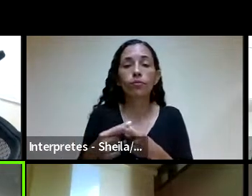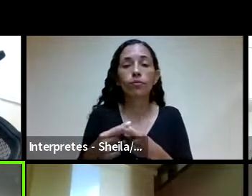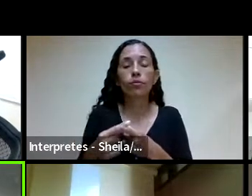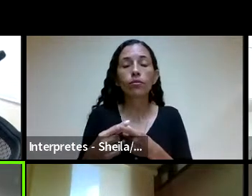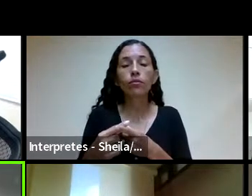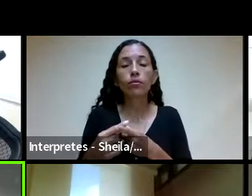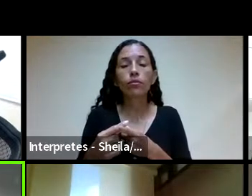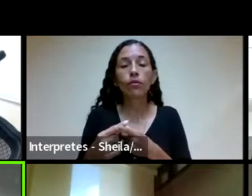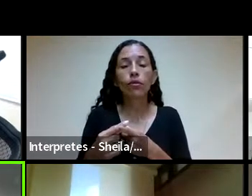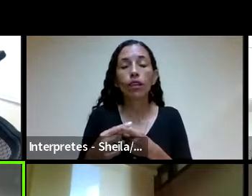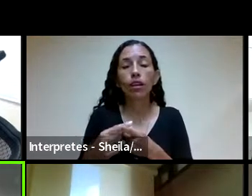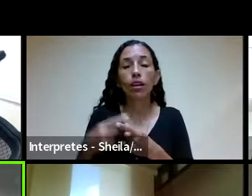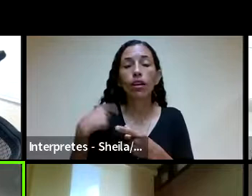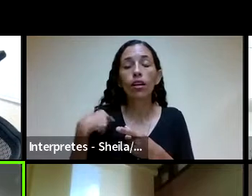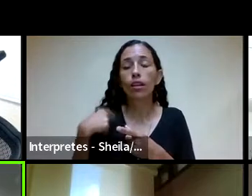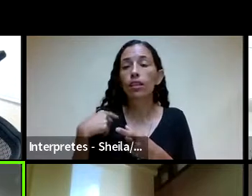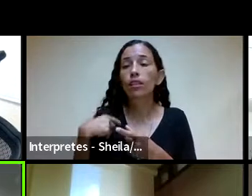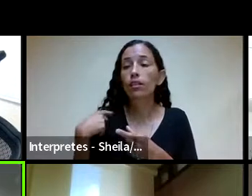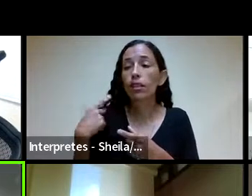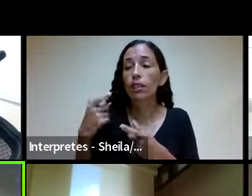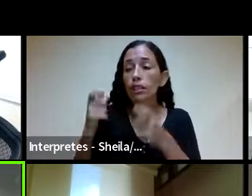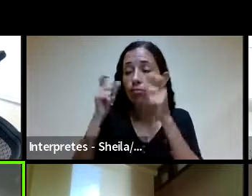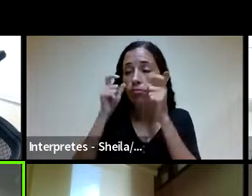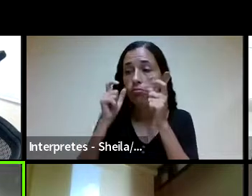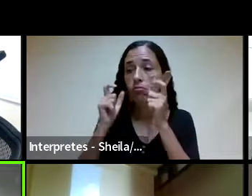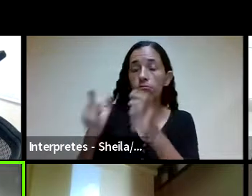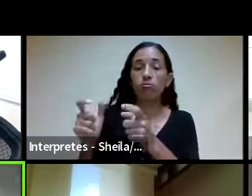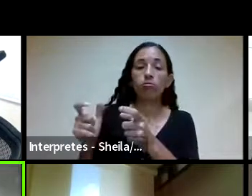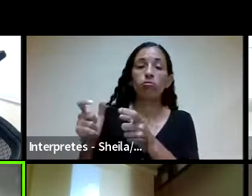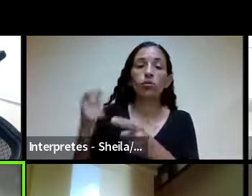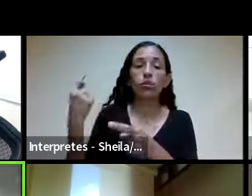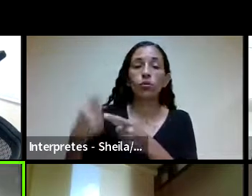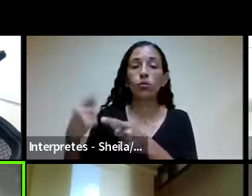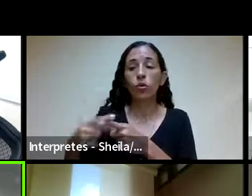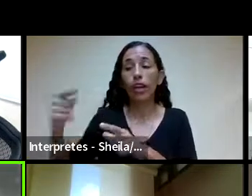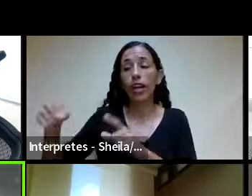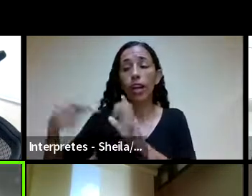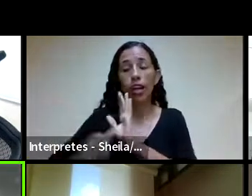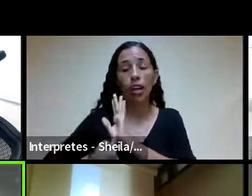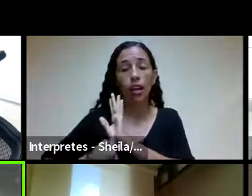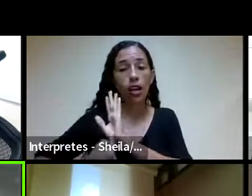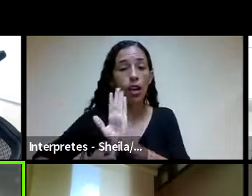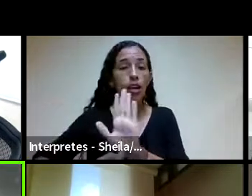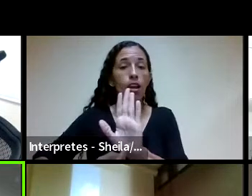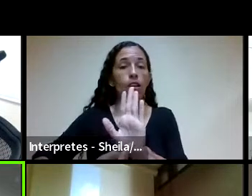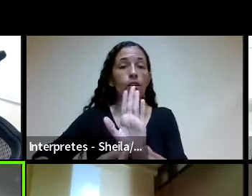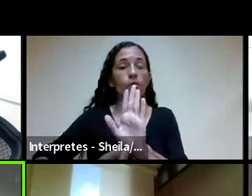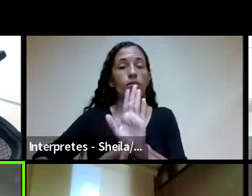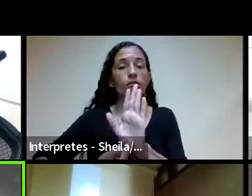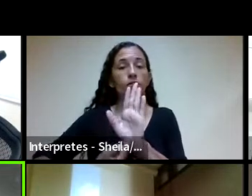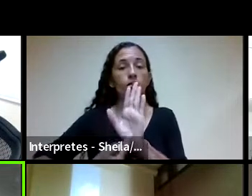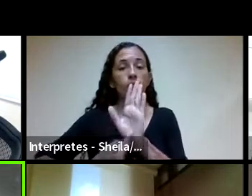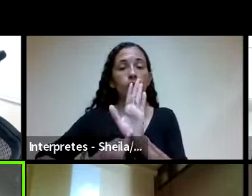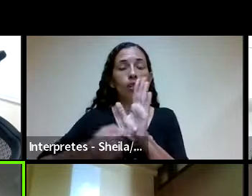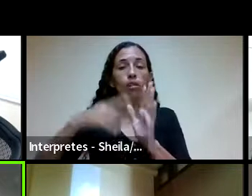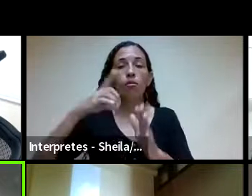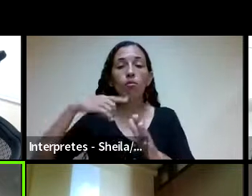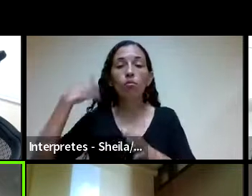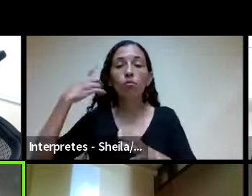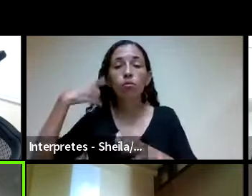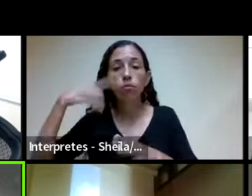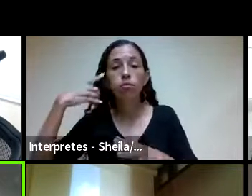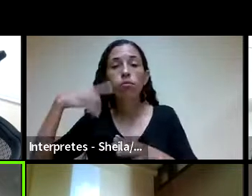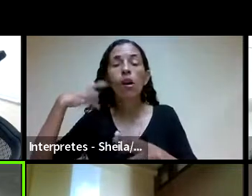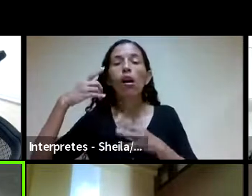é curioso porque, embora não seja um processo penal eleitoral, ele se assemelha muito mais a um